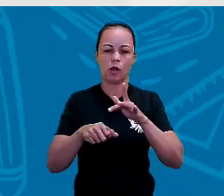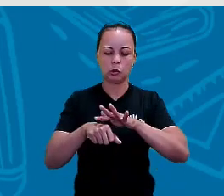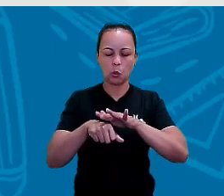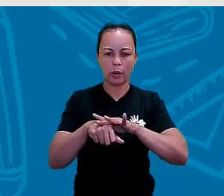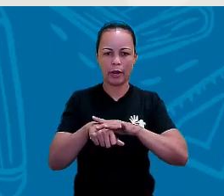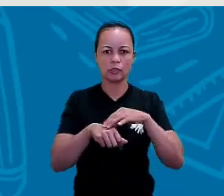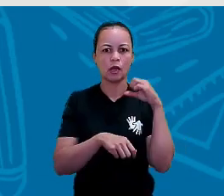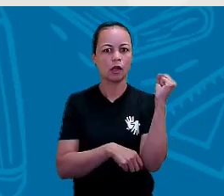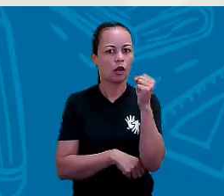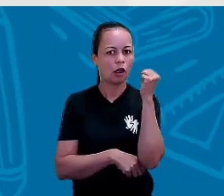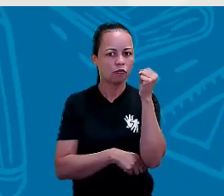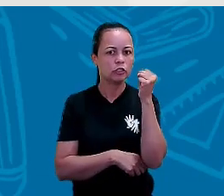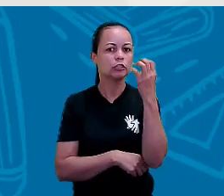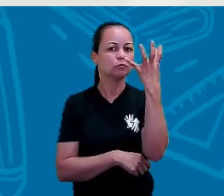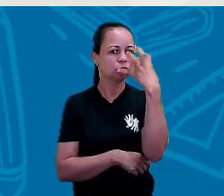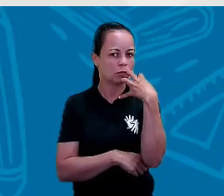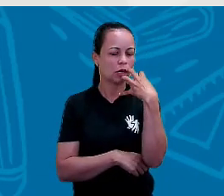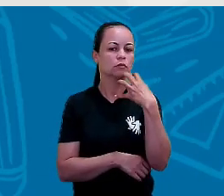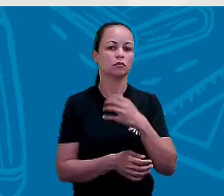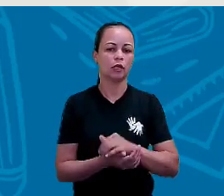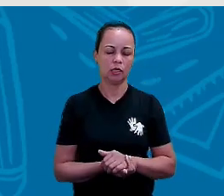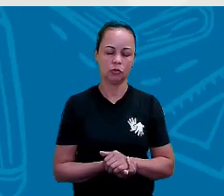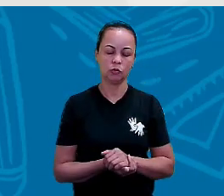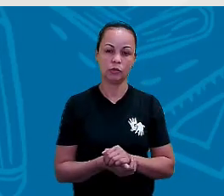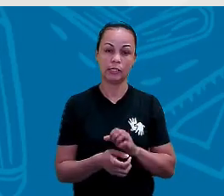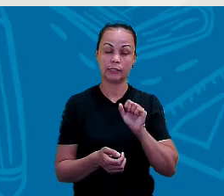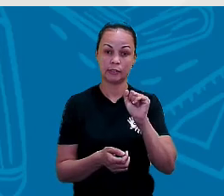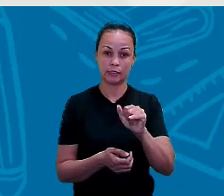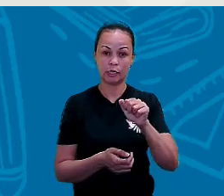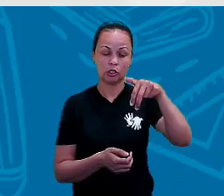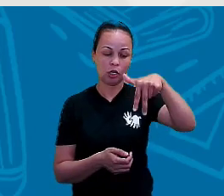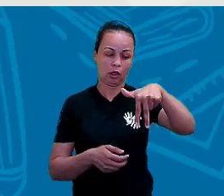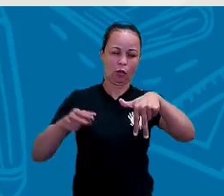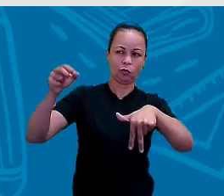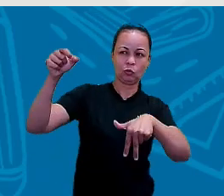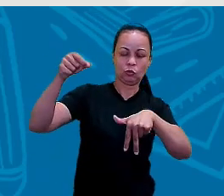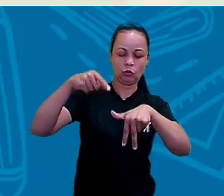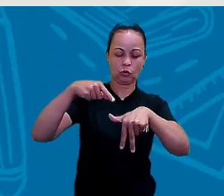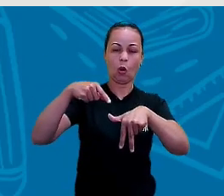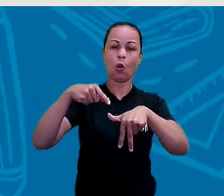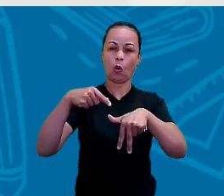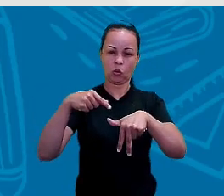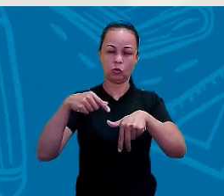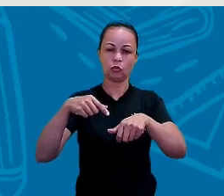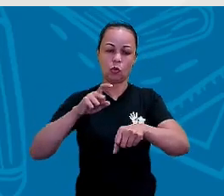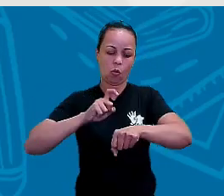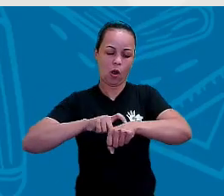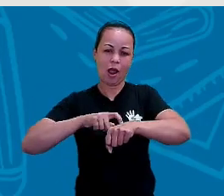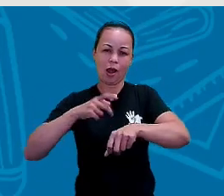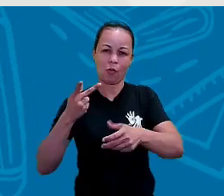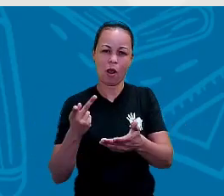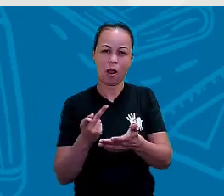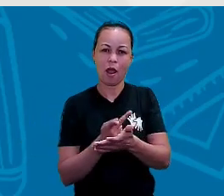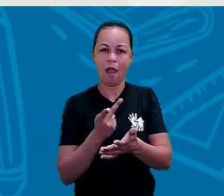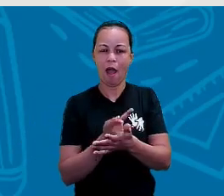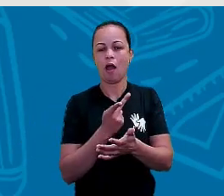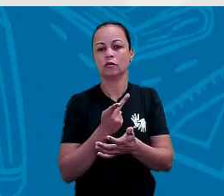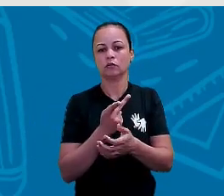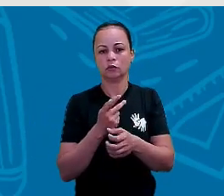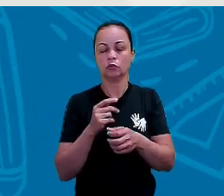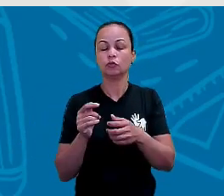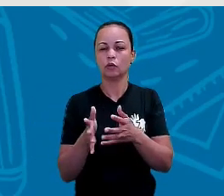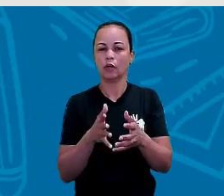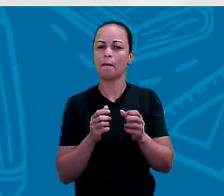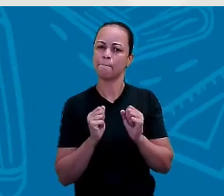a gente se expõe ao sol de forma nos horários inadequados, a gente pode estar,